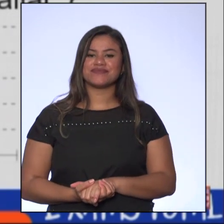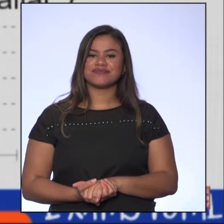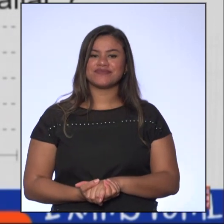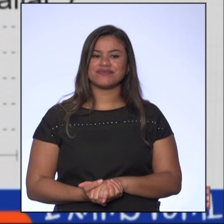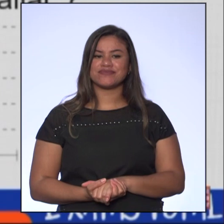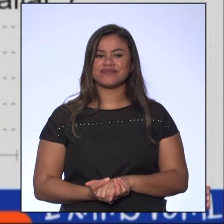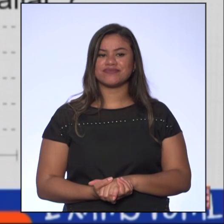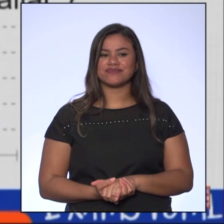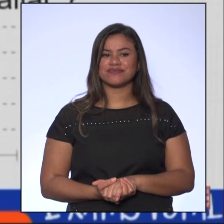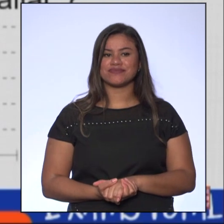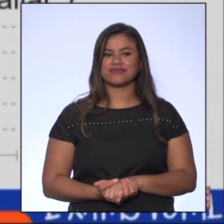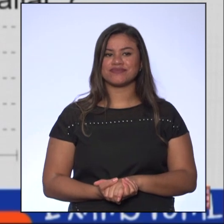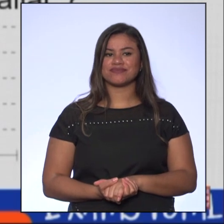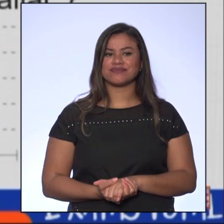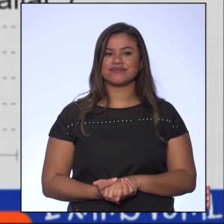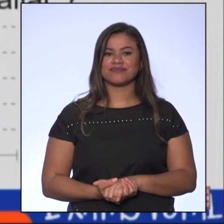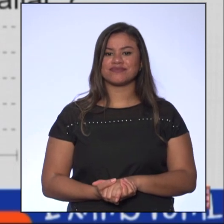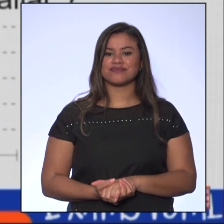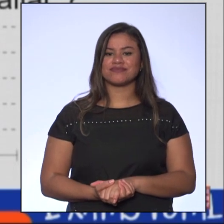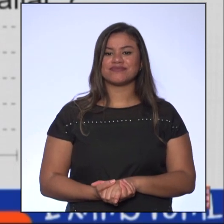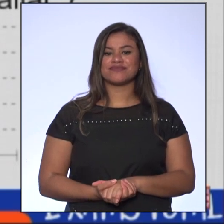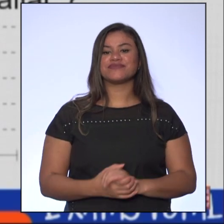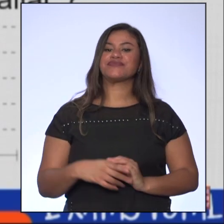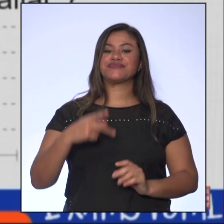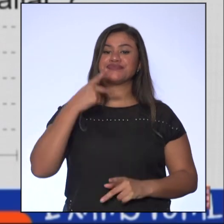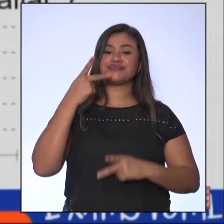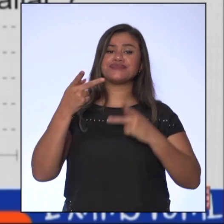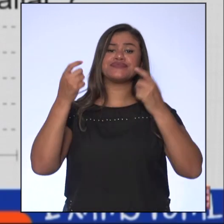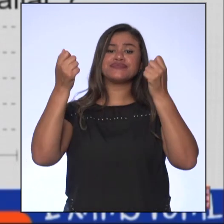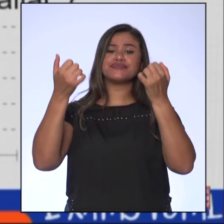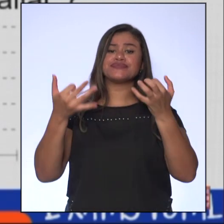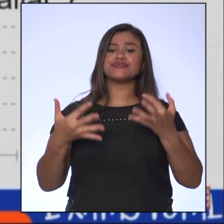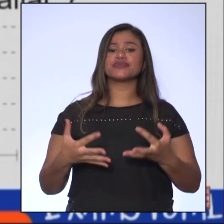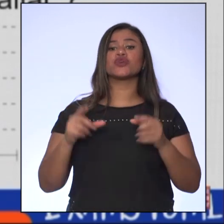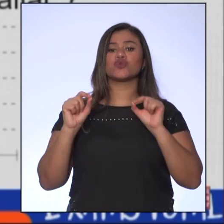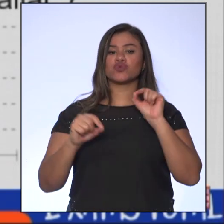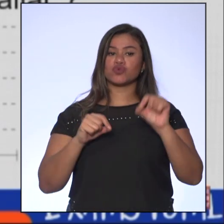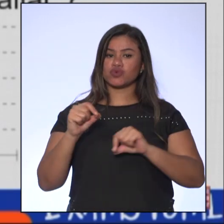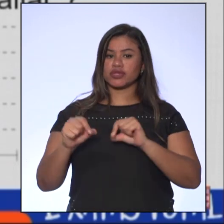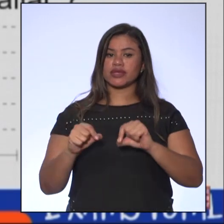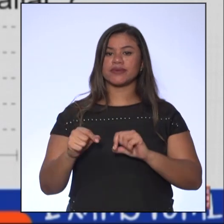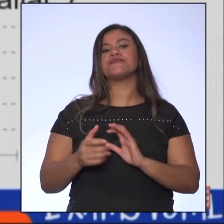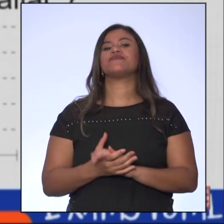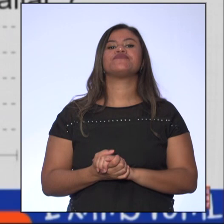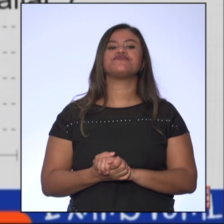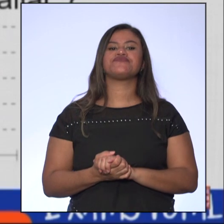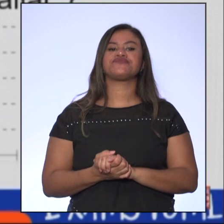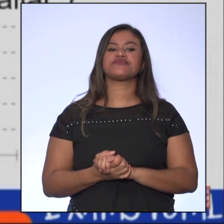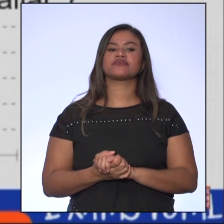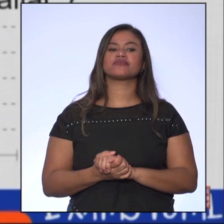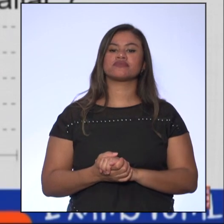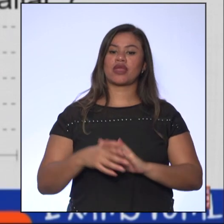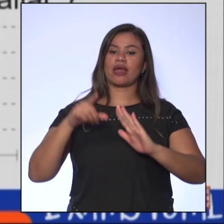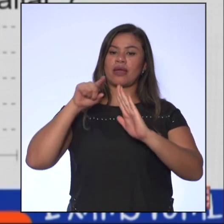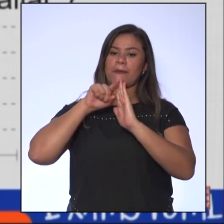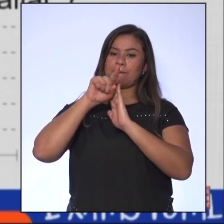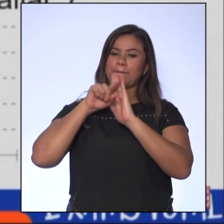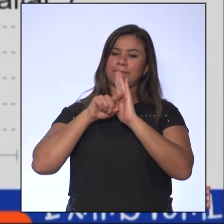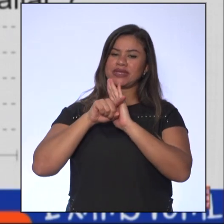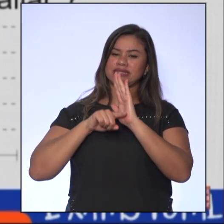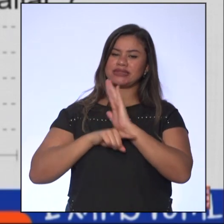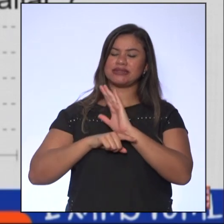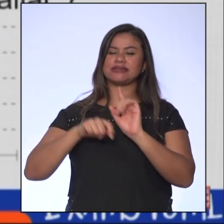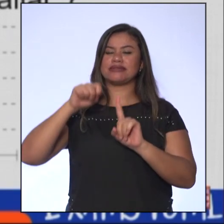que diz a questão da PUC. Estou separando aqui para você. Em uma pesquisa realizada em janeiro